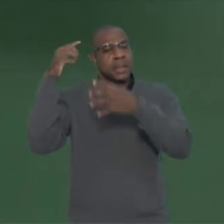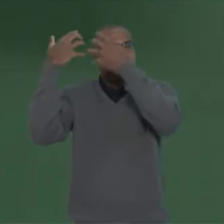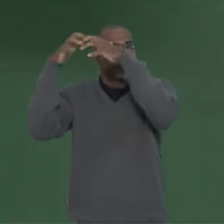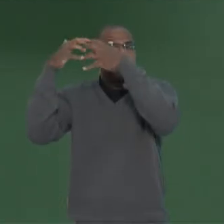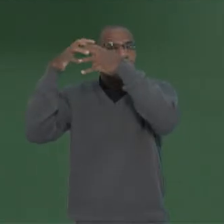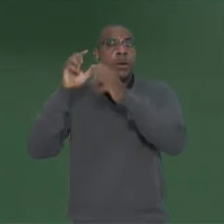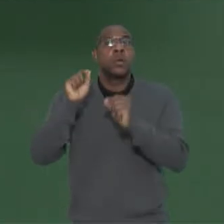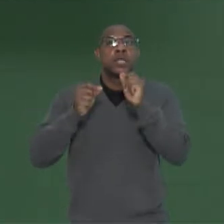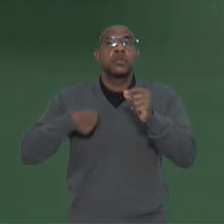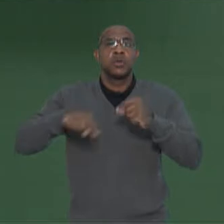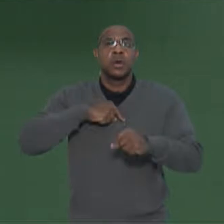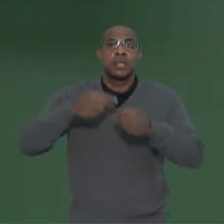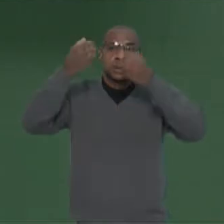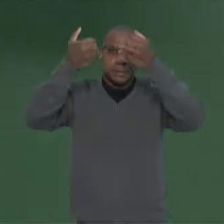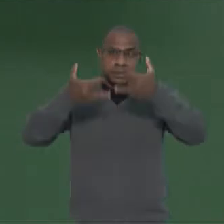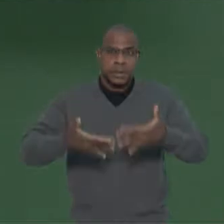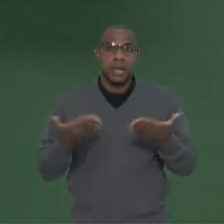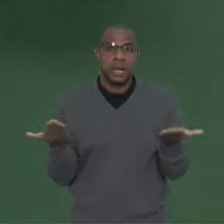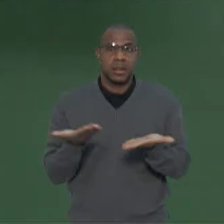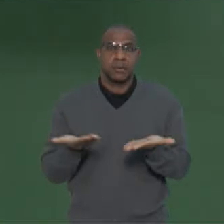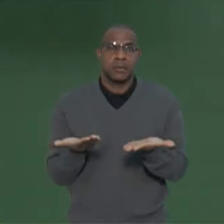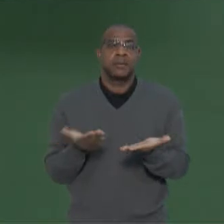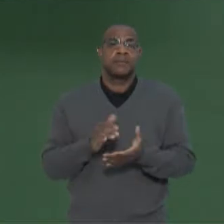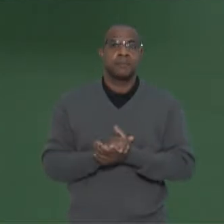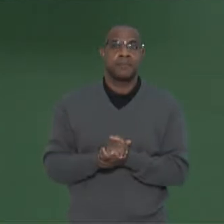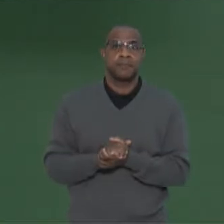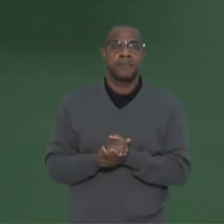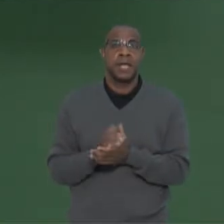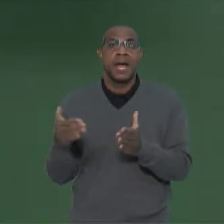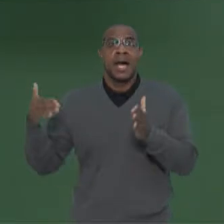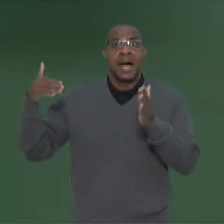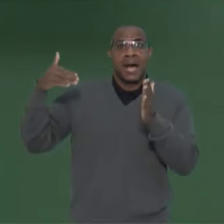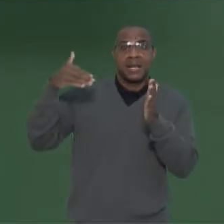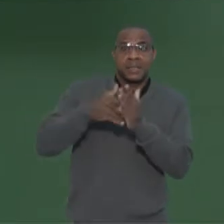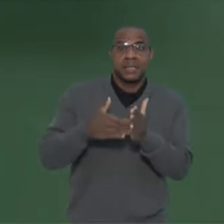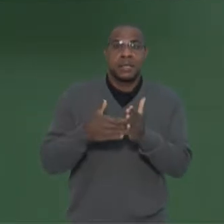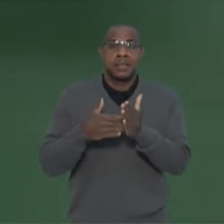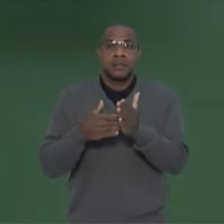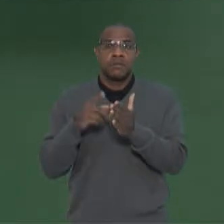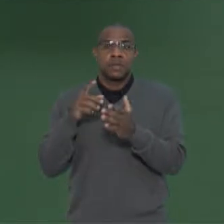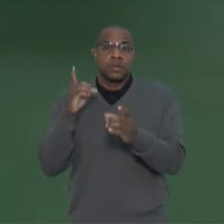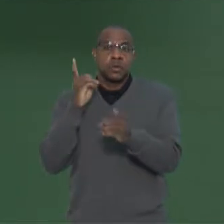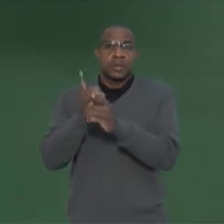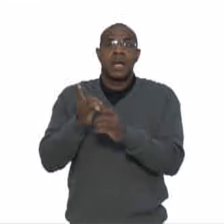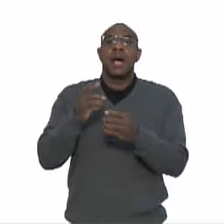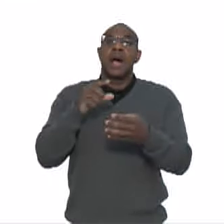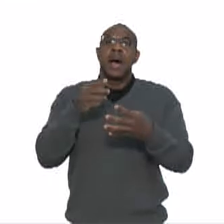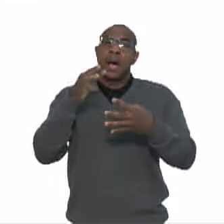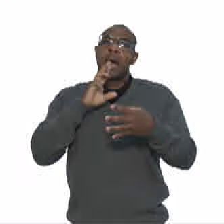nós discutimos e o seu conhecimento de mundo, até chegar à resposta correta. Beleza? Vamos lá.